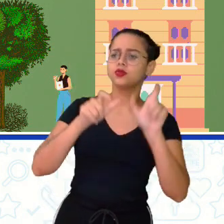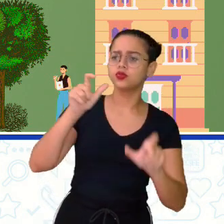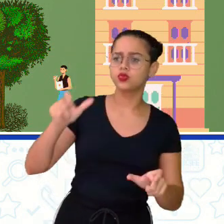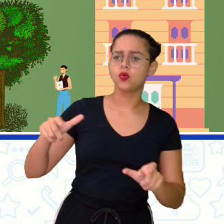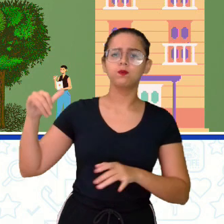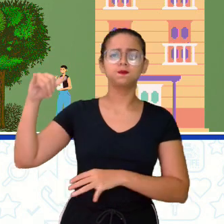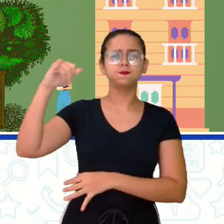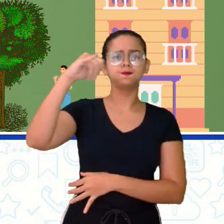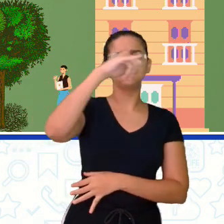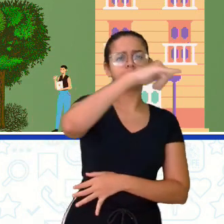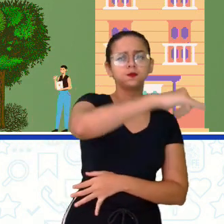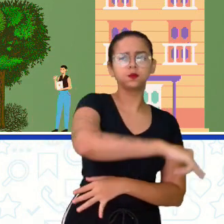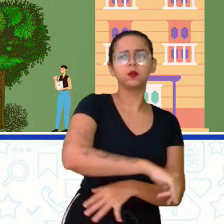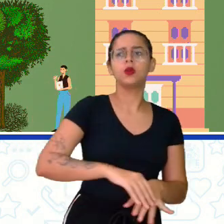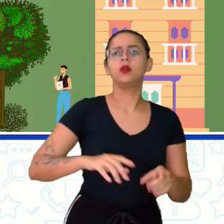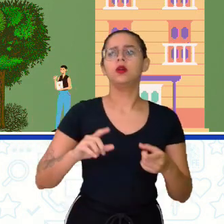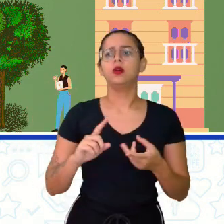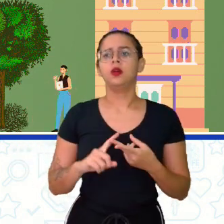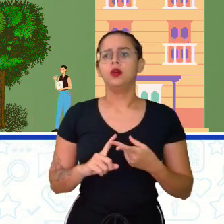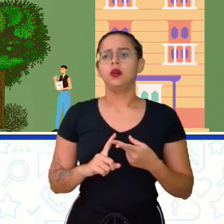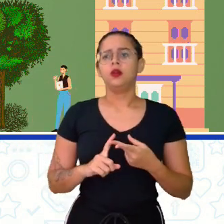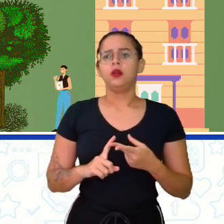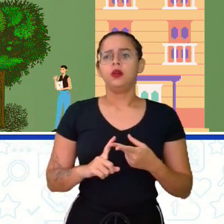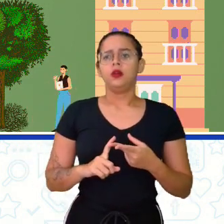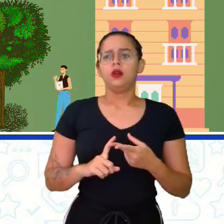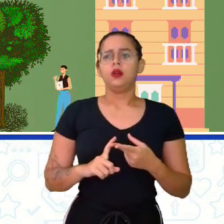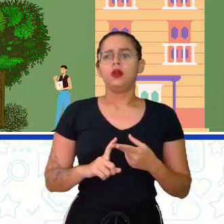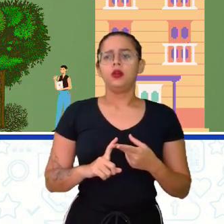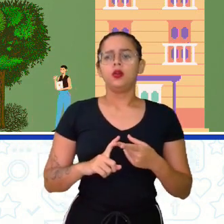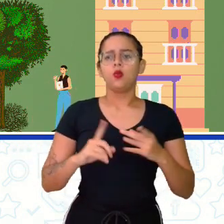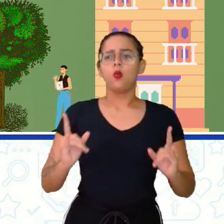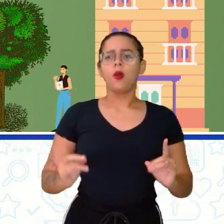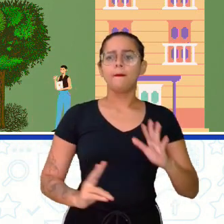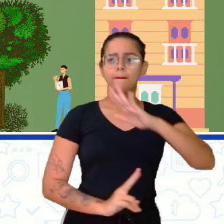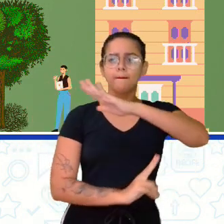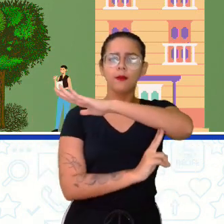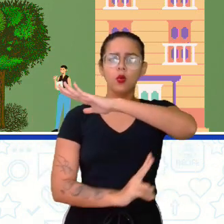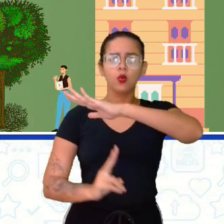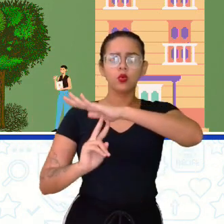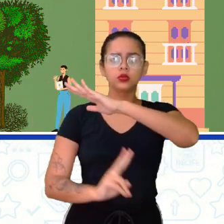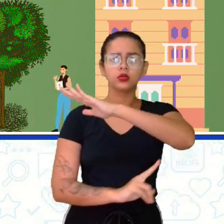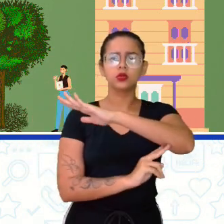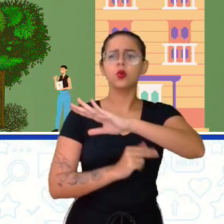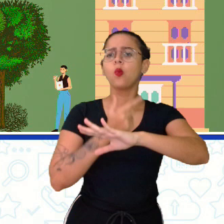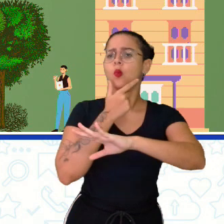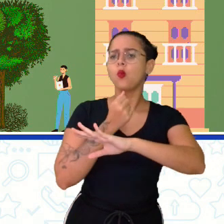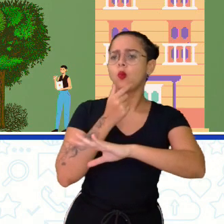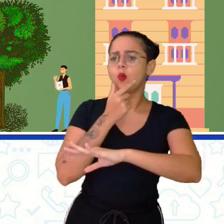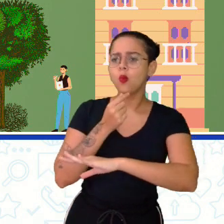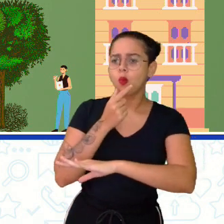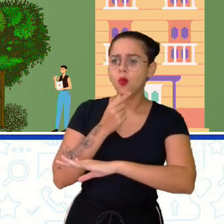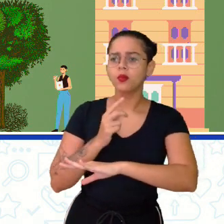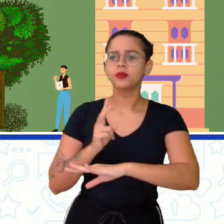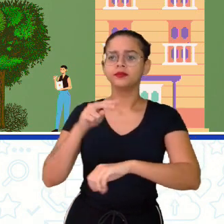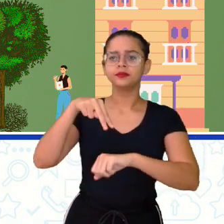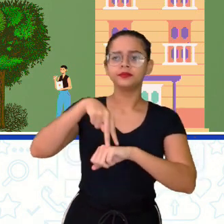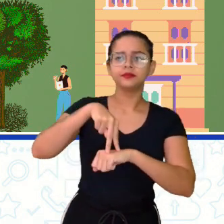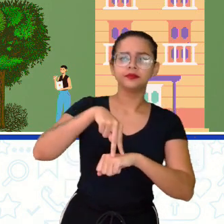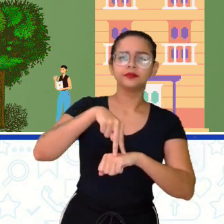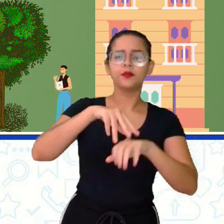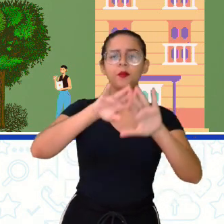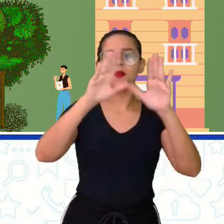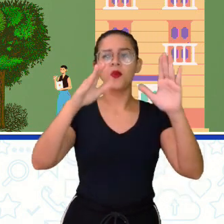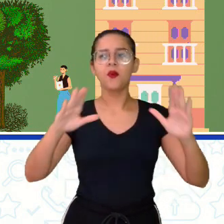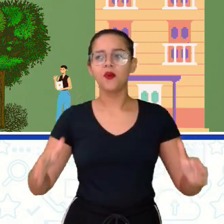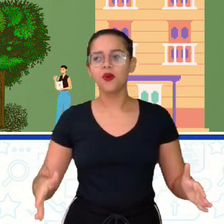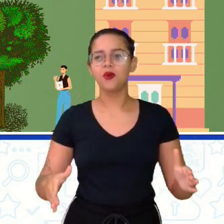aí, apareceu uma ponte, apareceu um jovem filosofando em cima do morro, né?